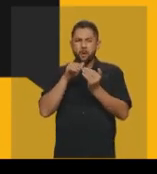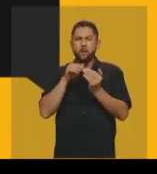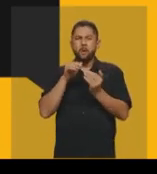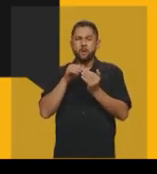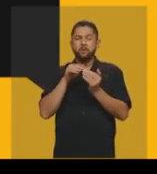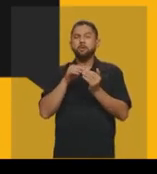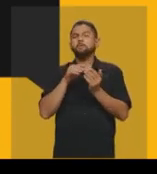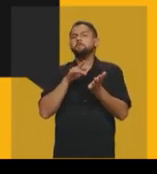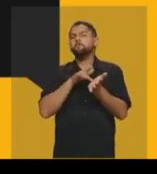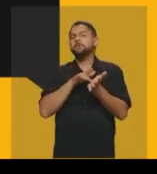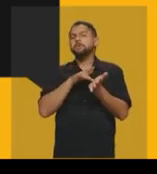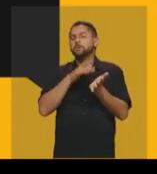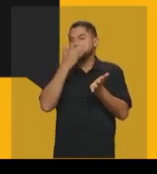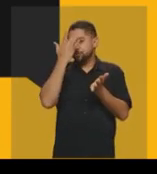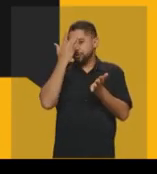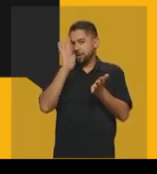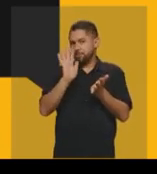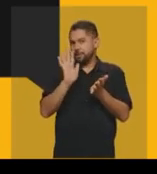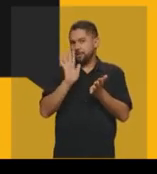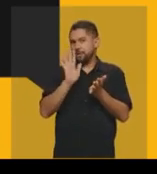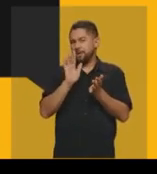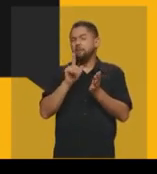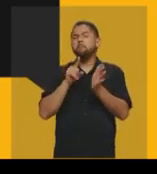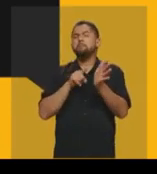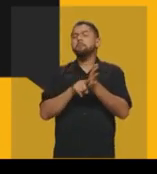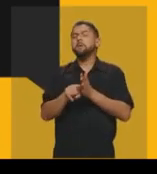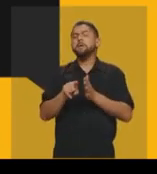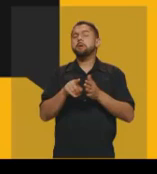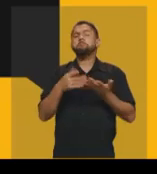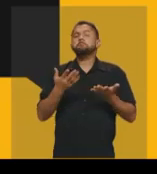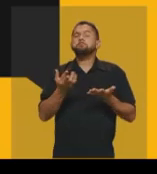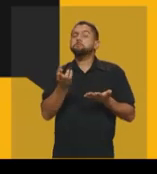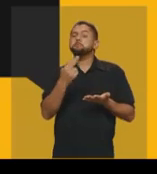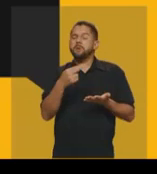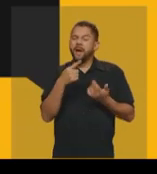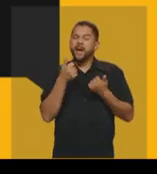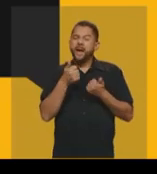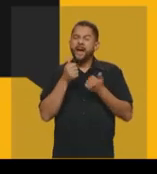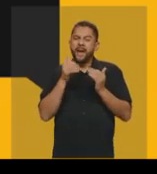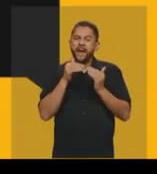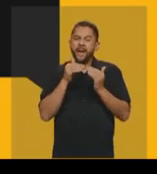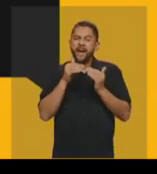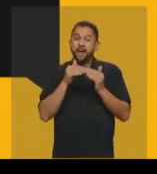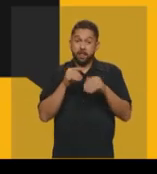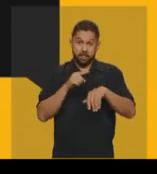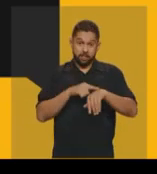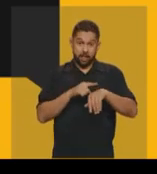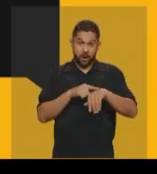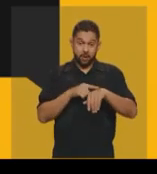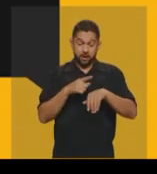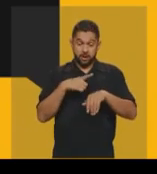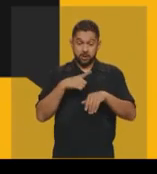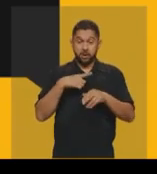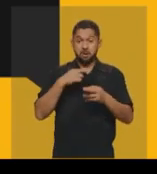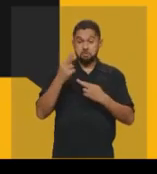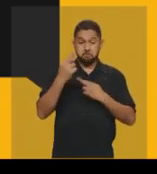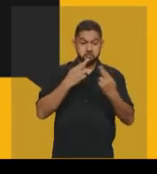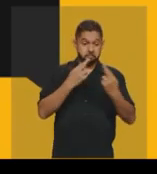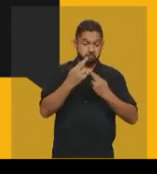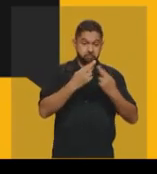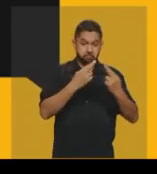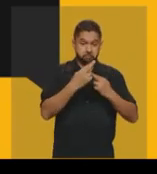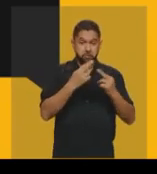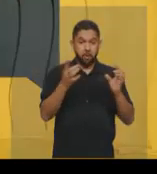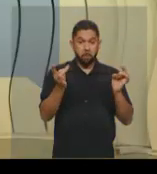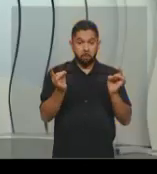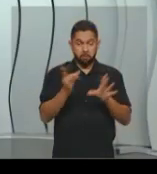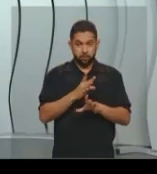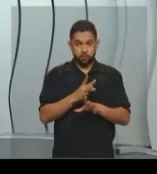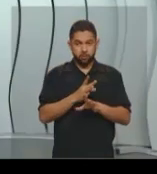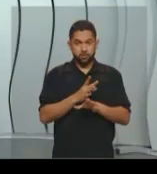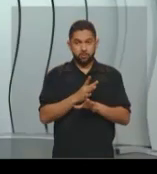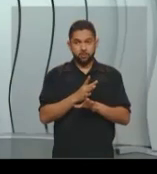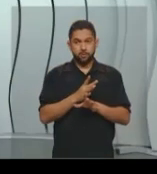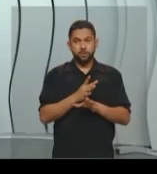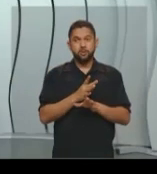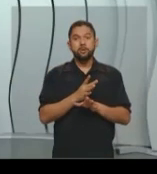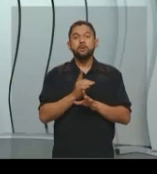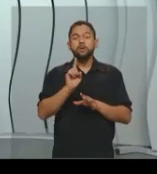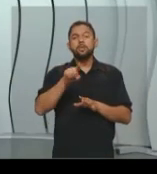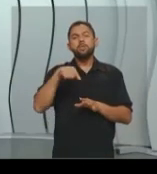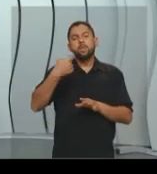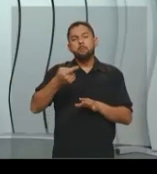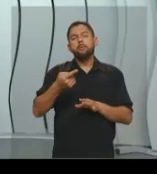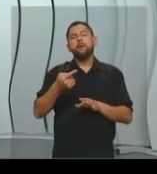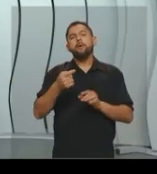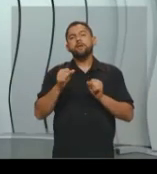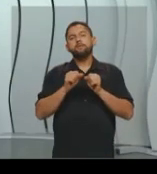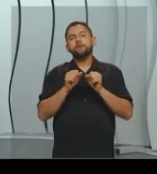saber daquilo que ele estava perguntando. Quando as pessoas ofereciam uma gama de respostas sobre o tema que ele perguntou, ele mostrava que